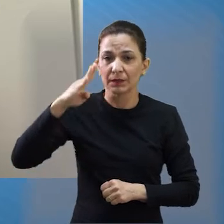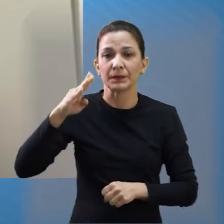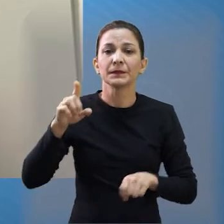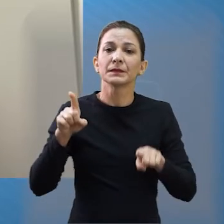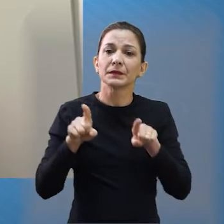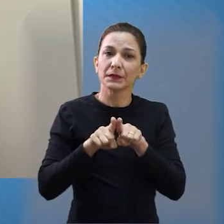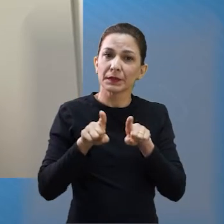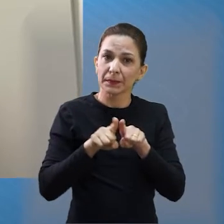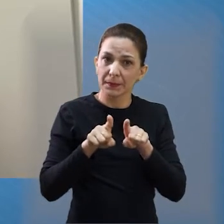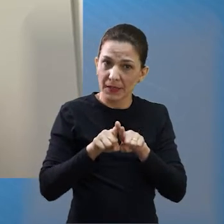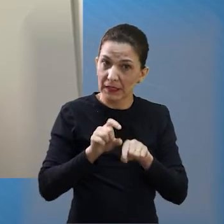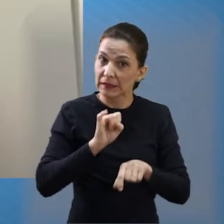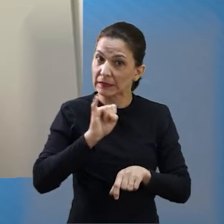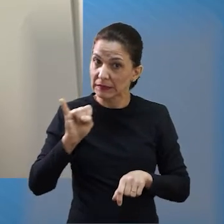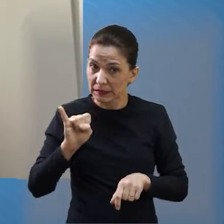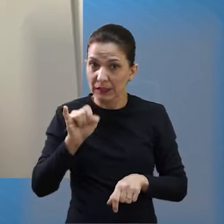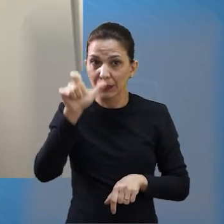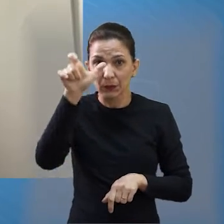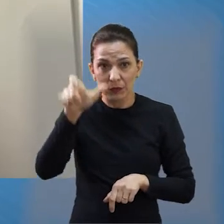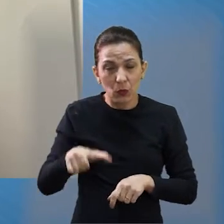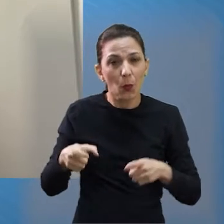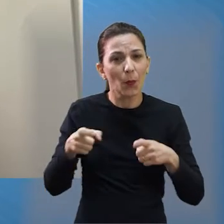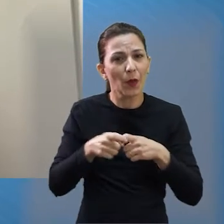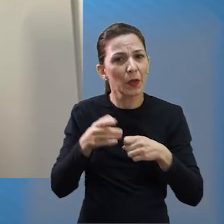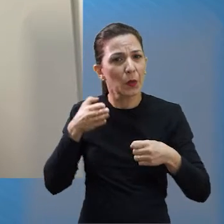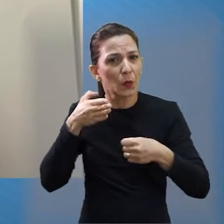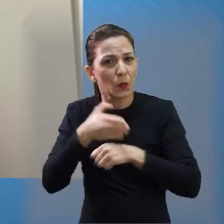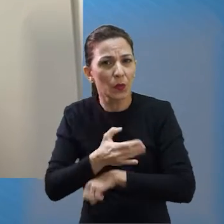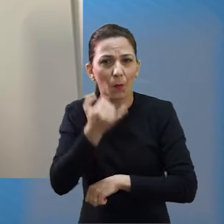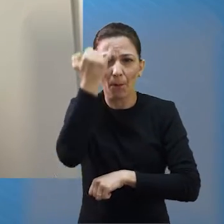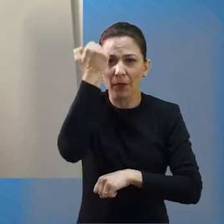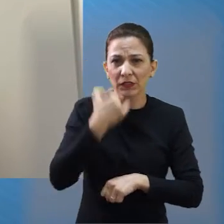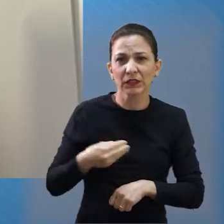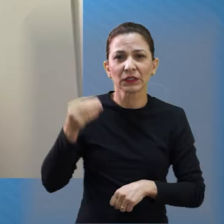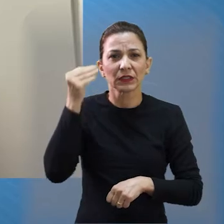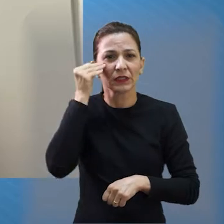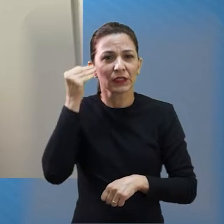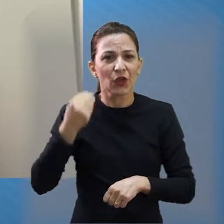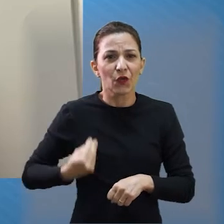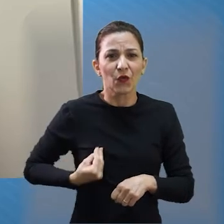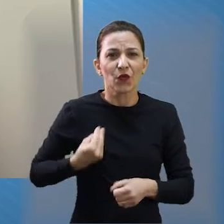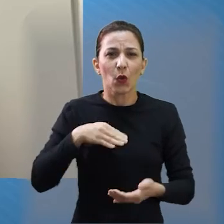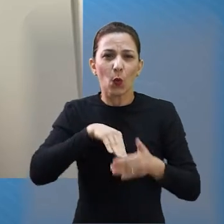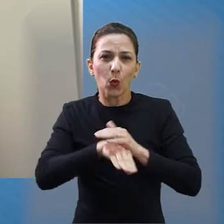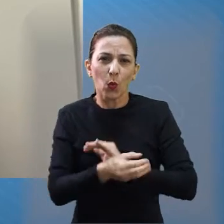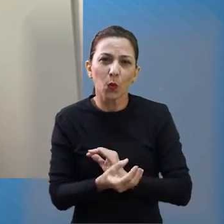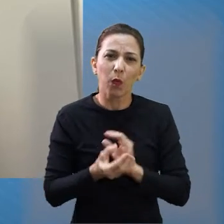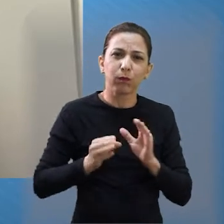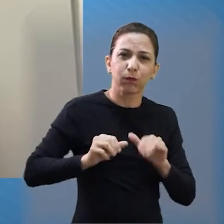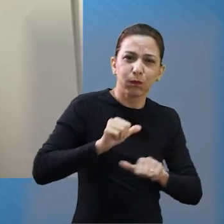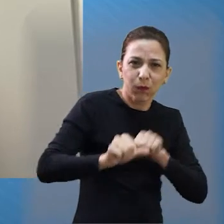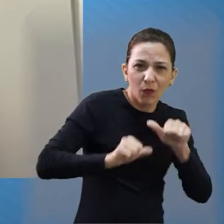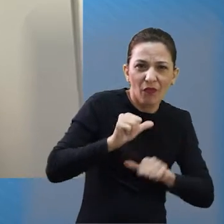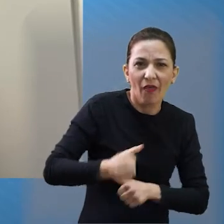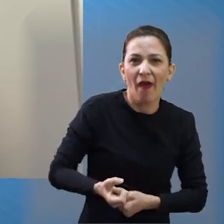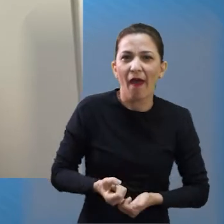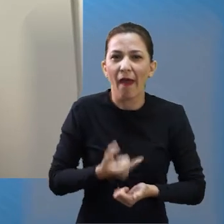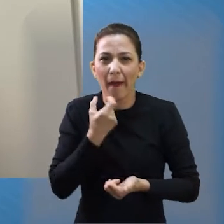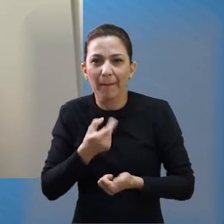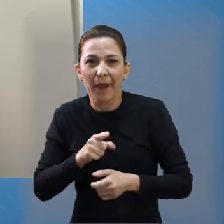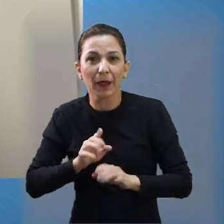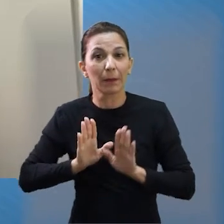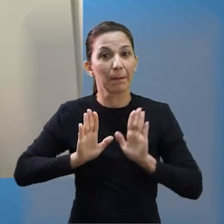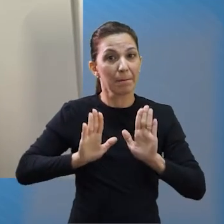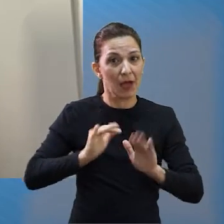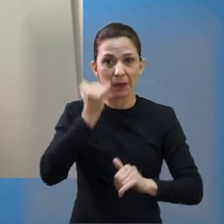de 40, e se, não é só isso, e se essa pessoa já tentou tratamento clínico, mudança de hábito de